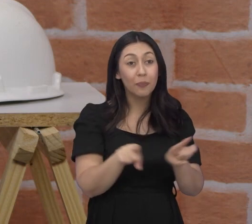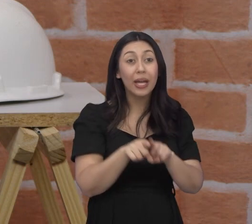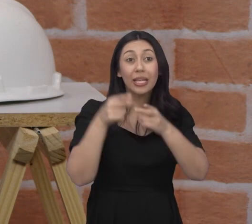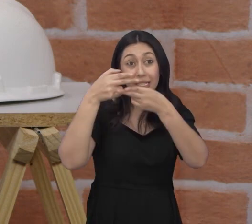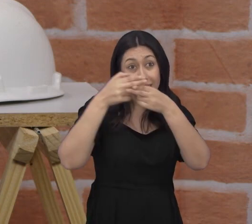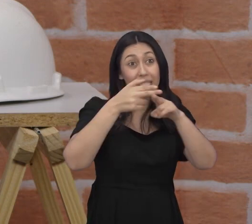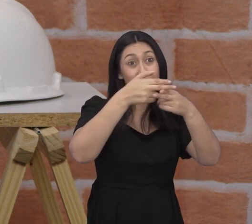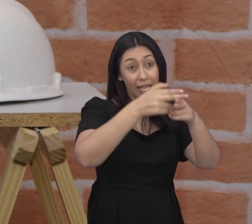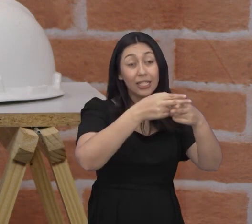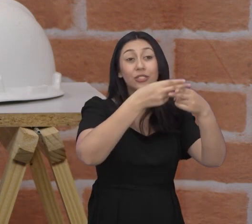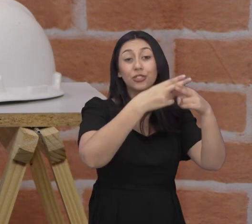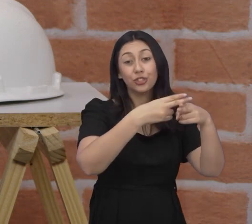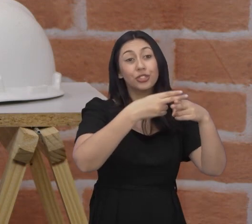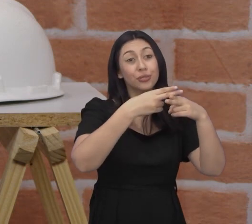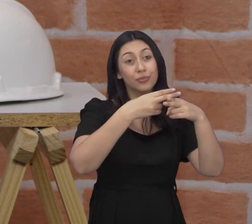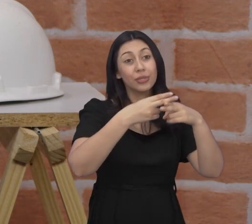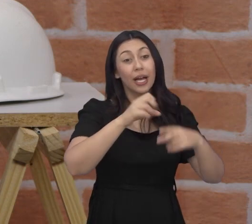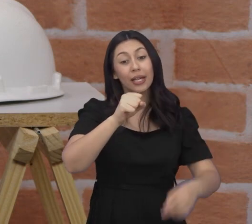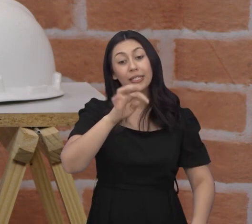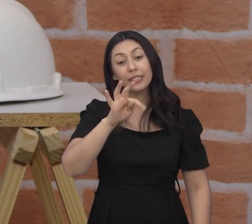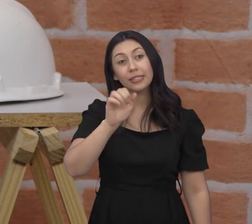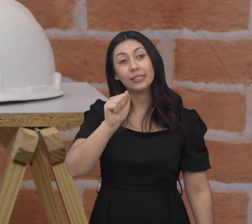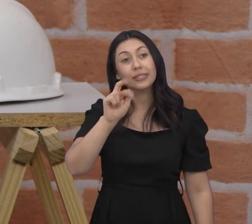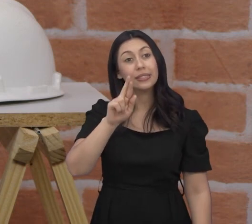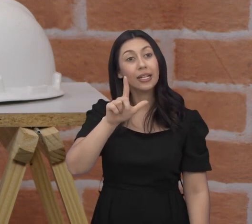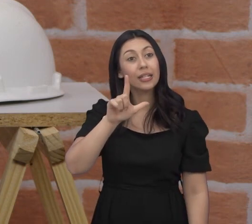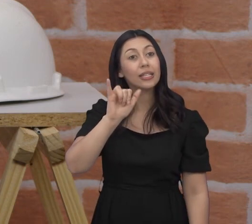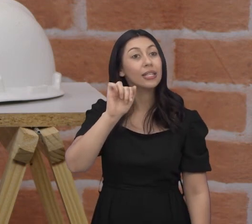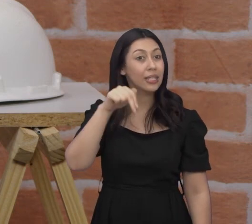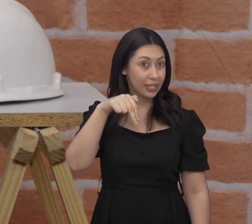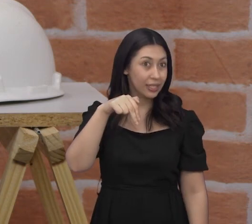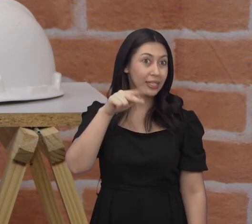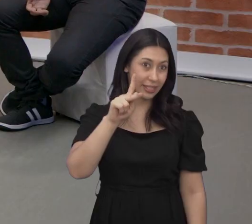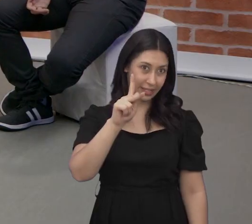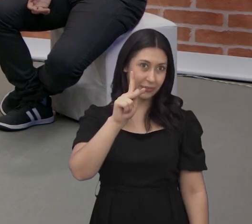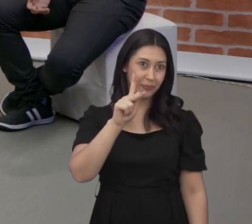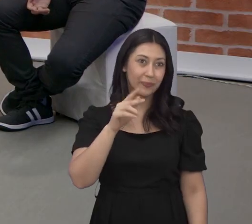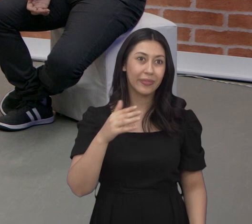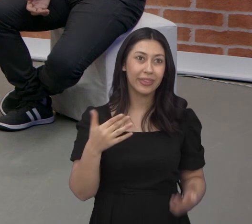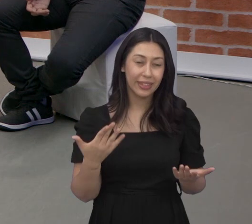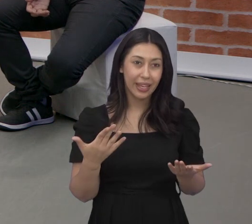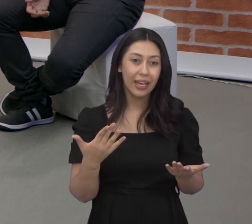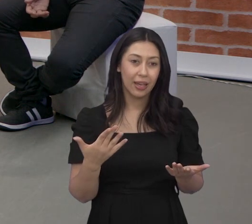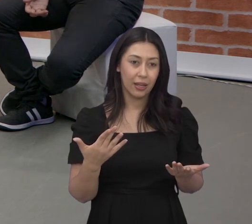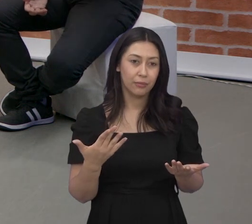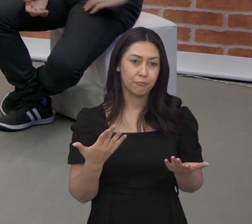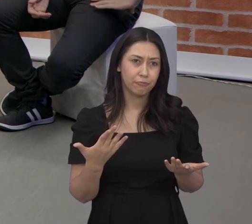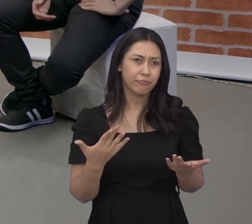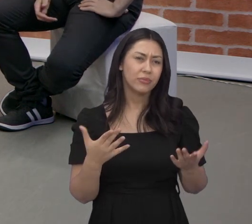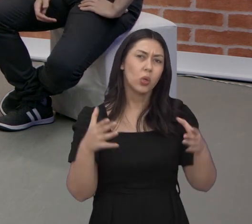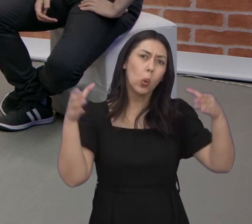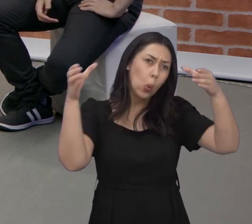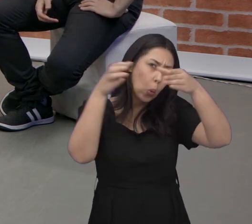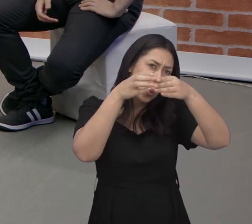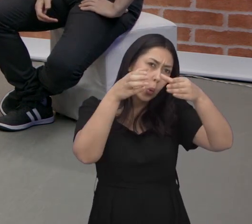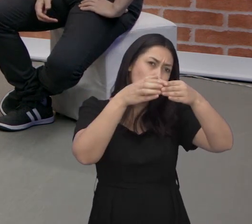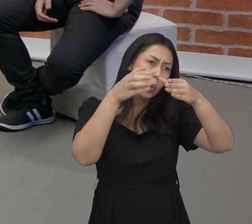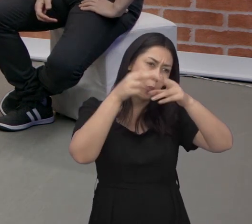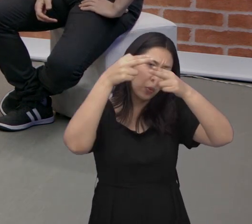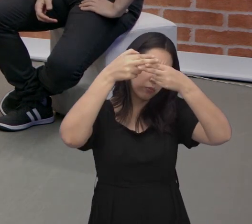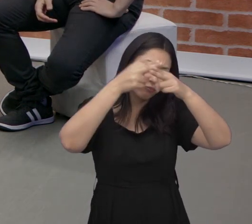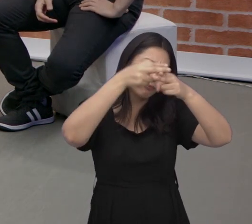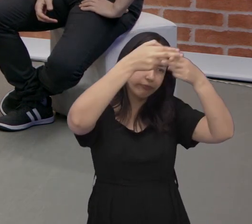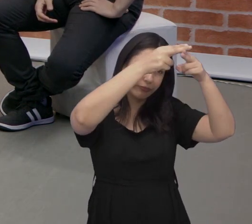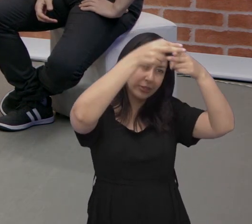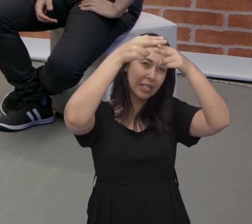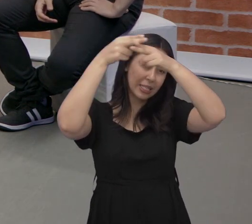esses aí que você viu, provavelmente eram os satélites da Starlink, de Elon Musk. Ele solta ele chama de constelação, né? Constelação de satélites, Sim.